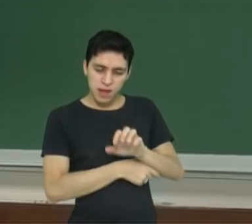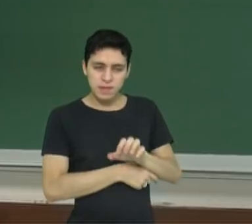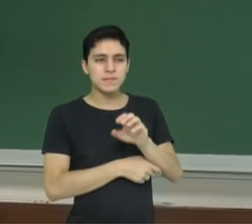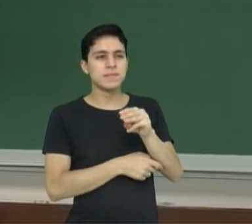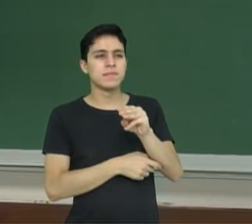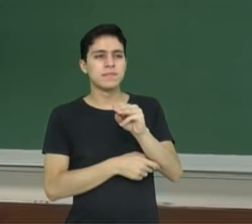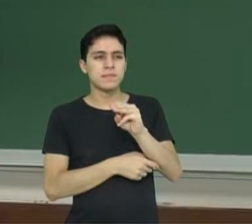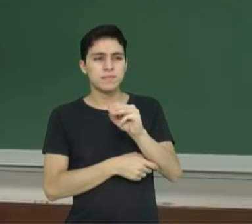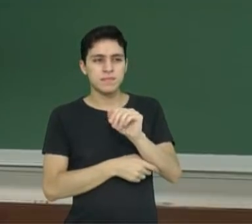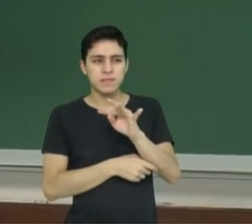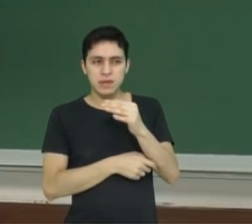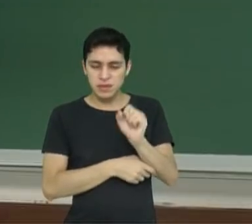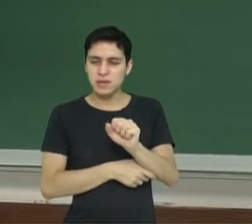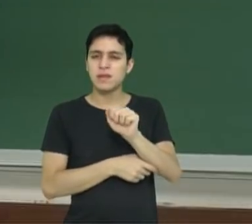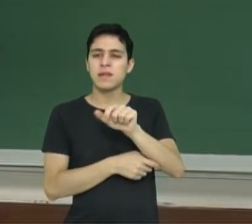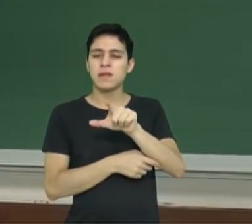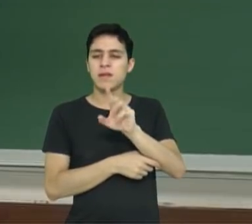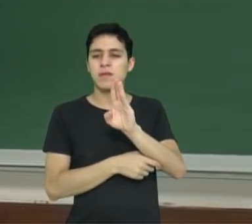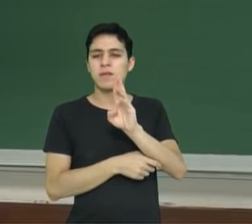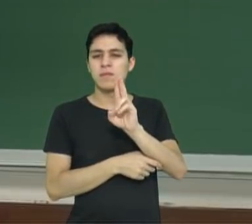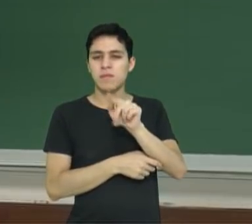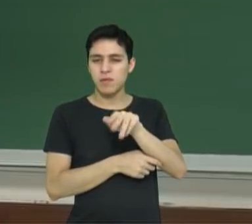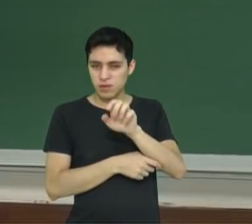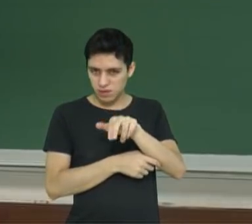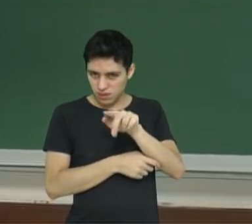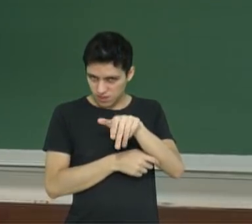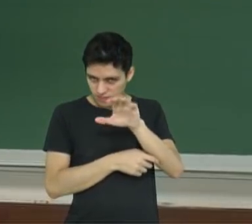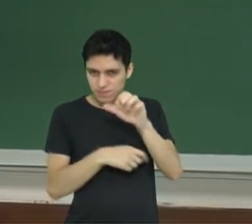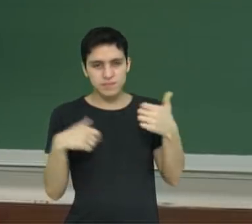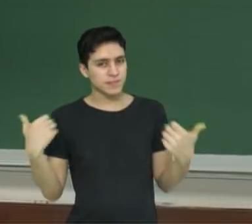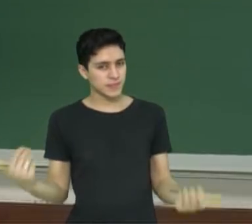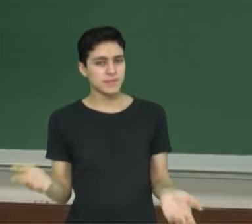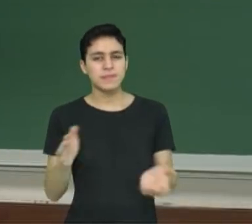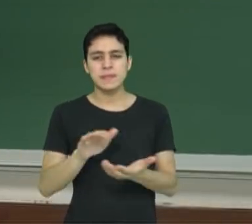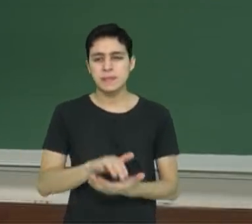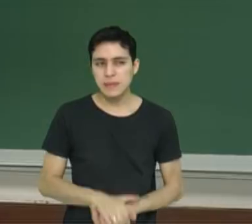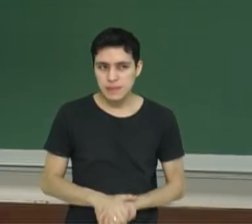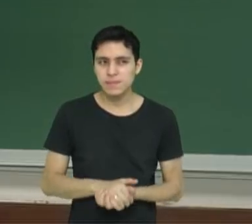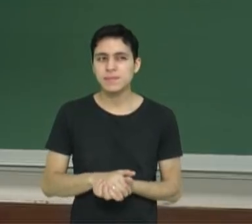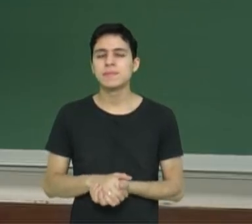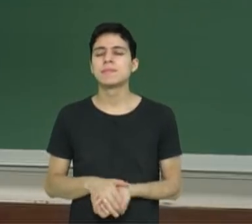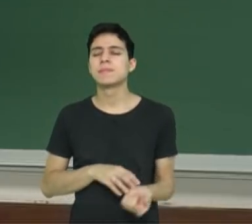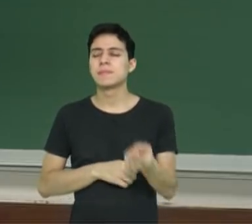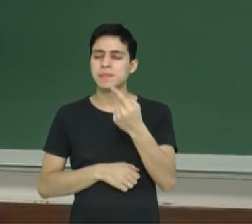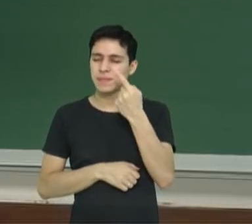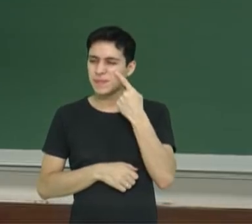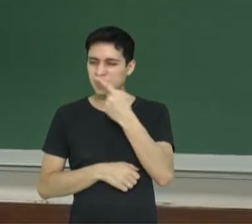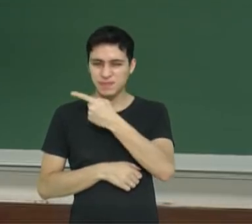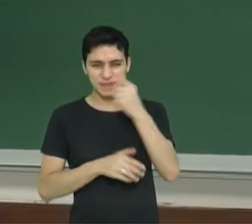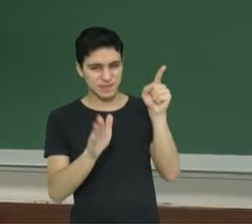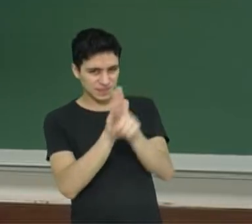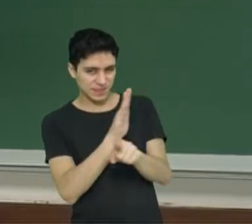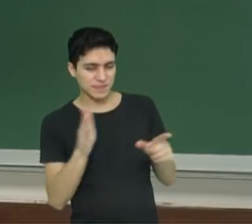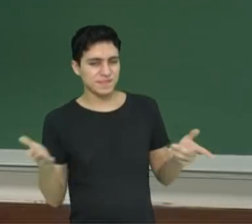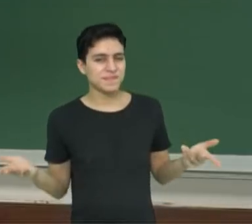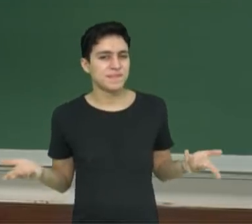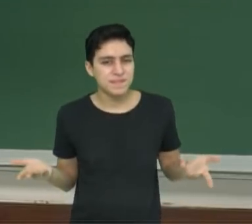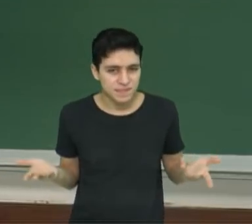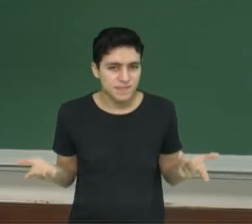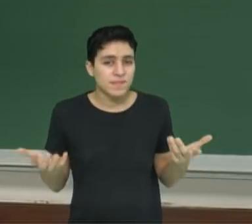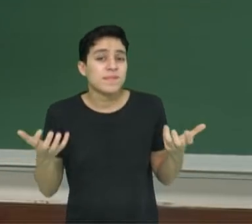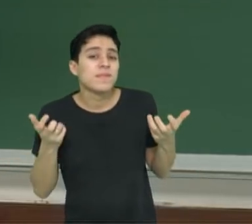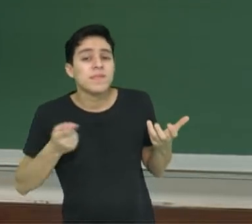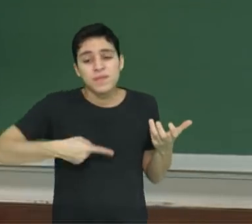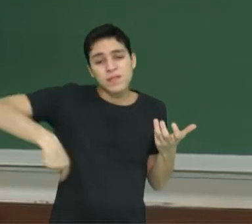Matias Albuquerque. Muito bem. Estamos aqui diante desse quiz e eu quero